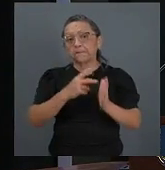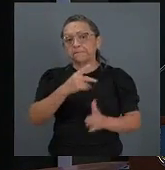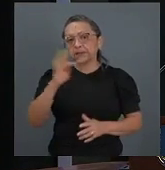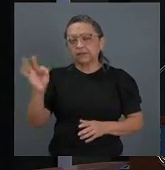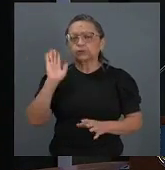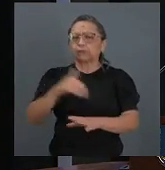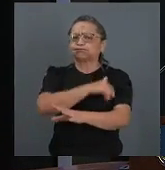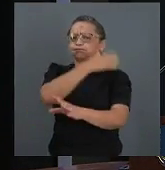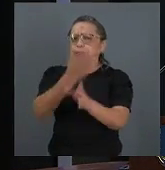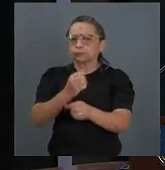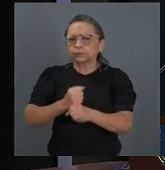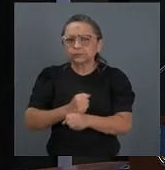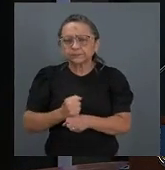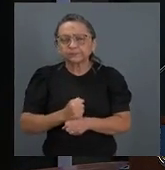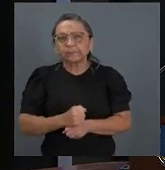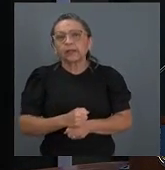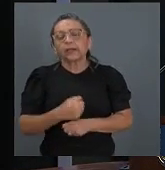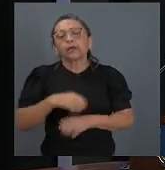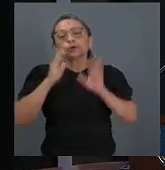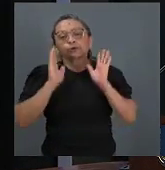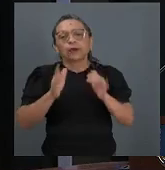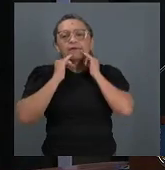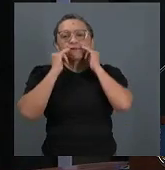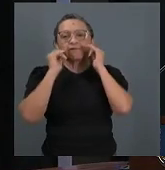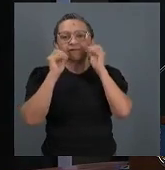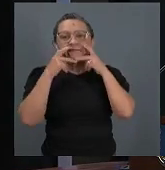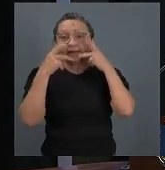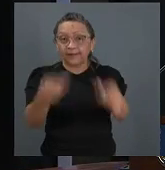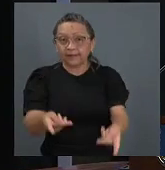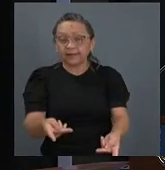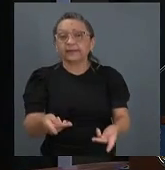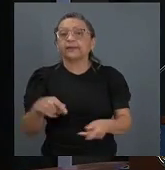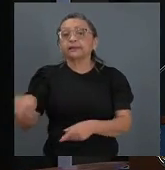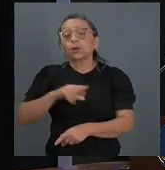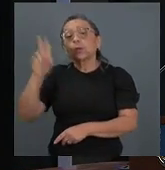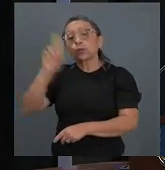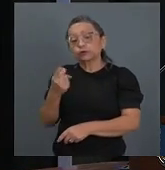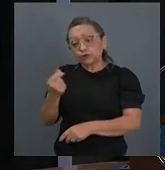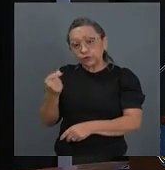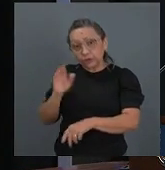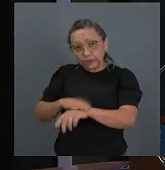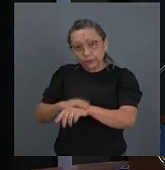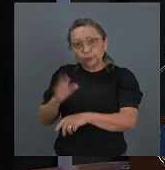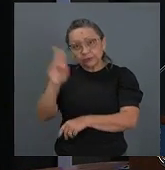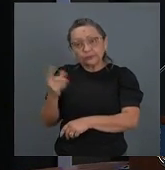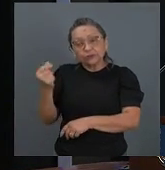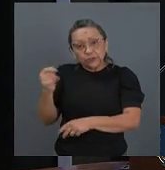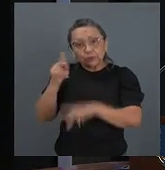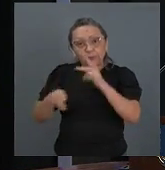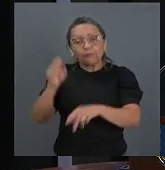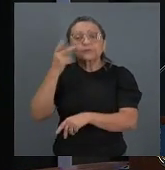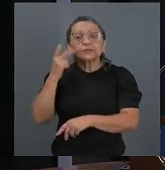há muito tempo, eu já falei que vem usando o dinheiro do povo cearense, só